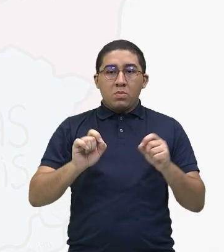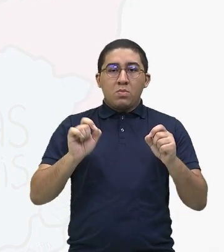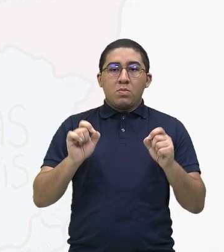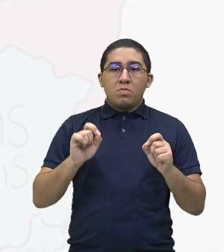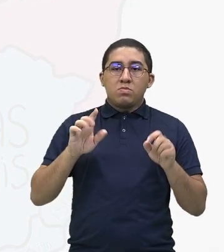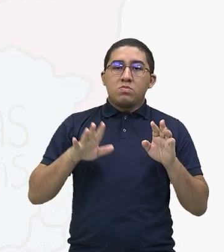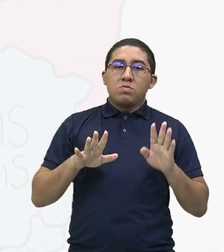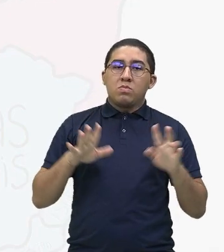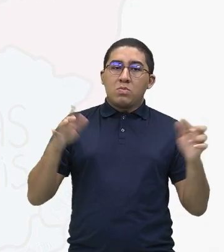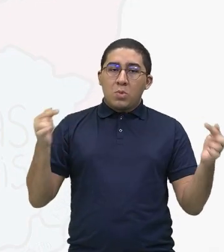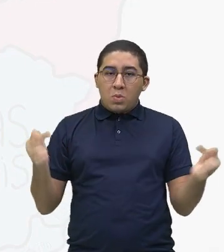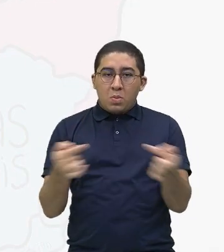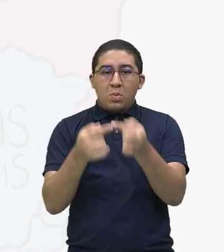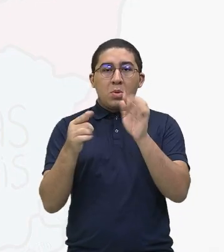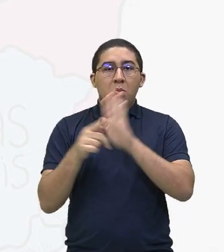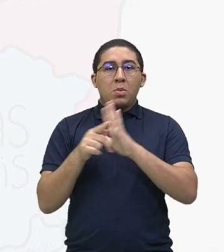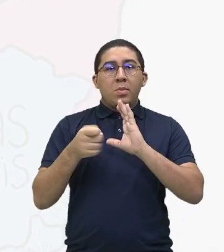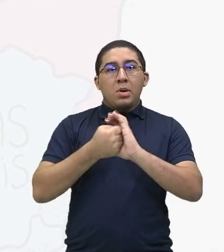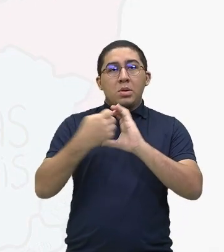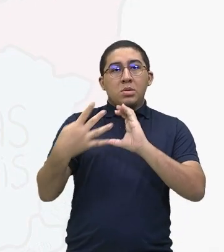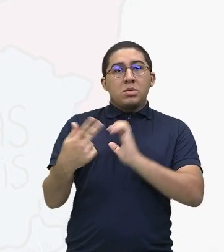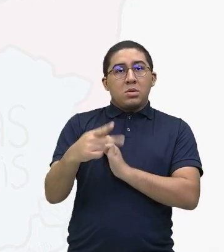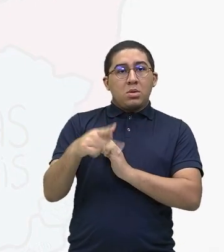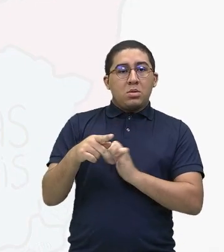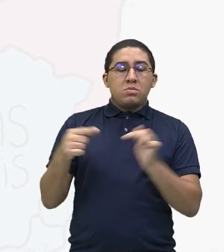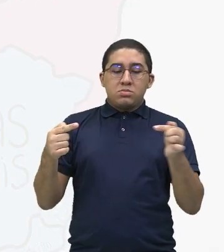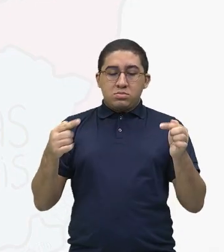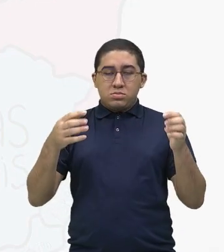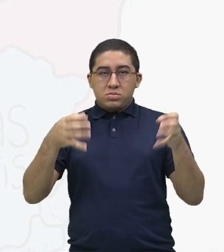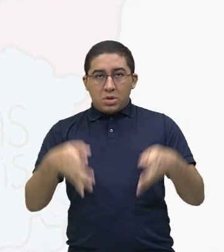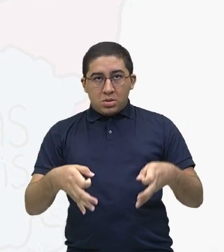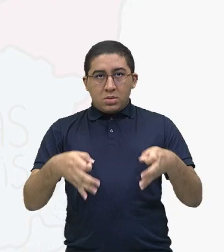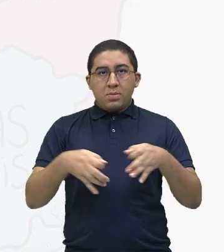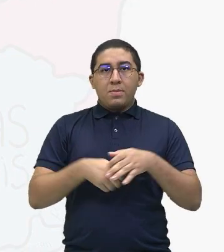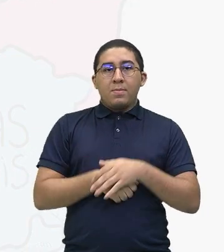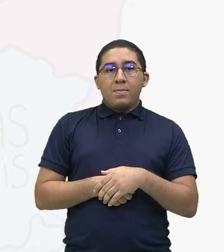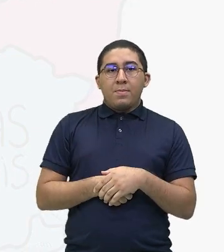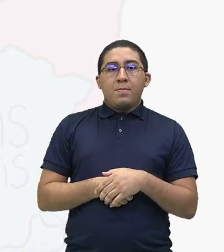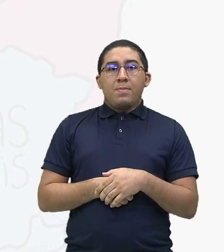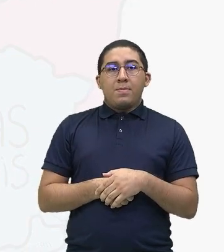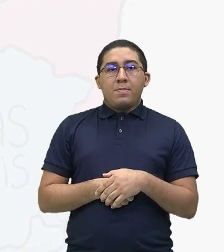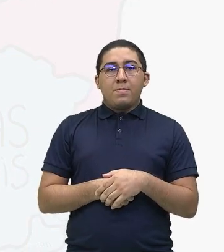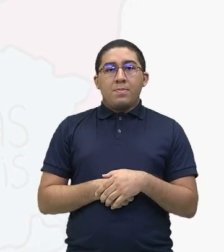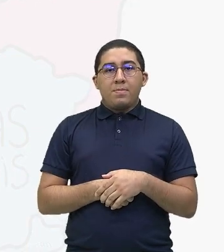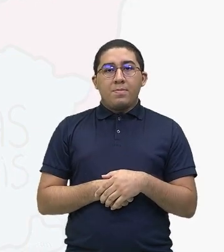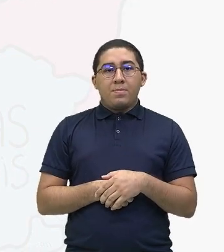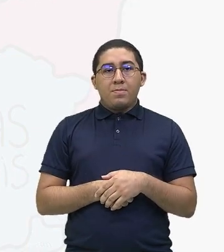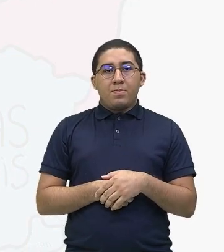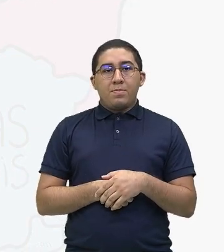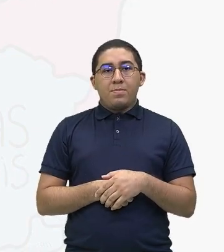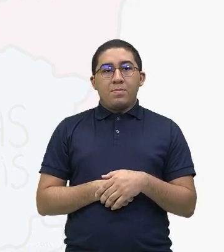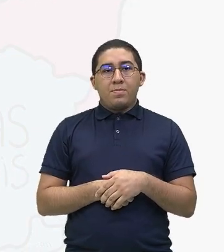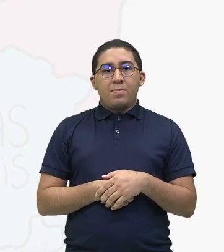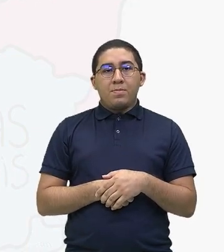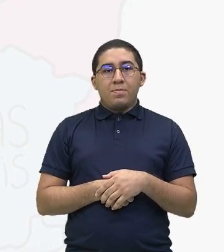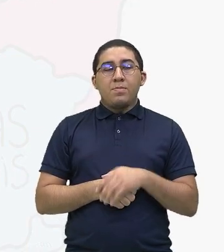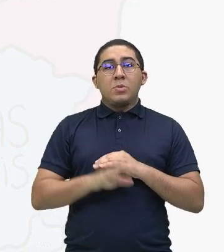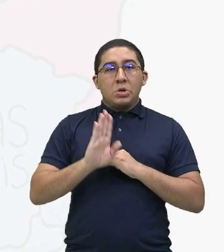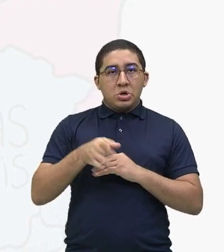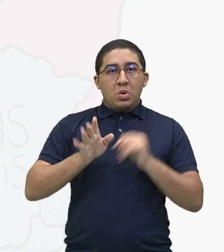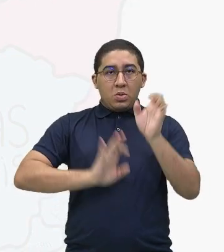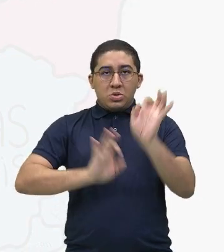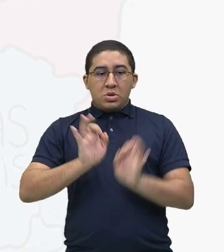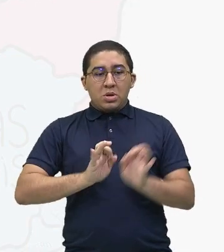de acordo com essas características específicas, características em comum, que foram selecionadas,